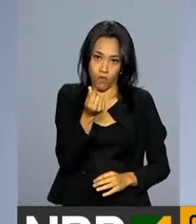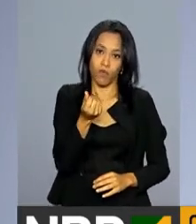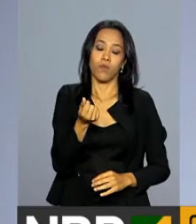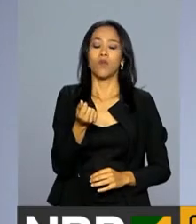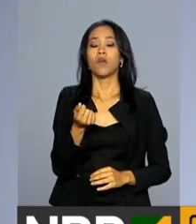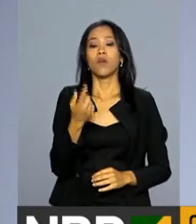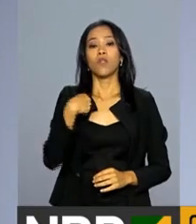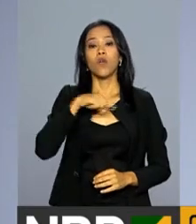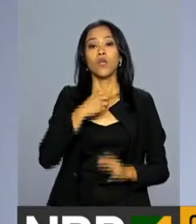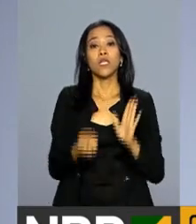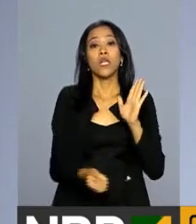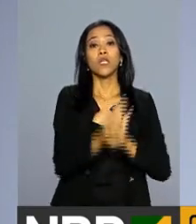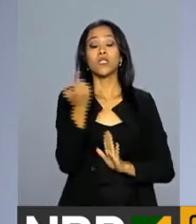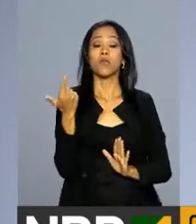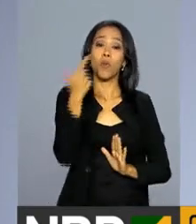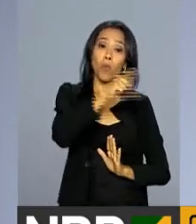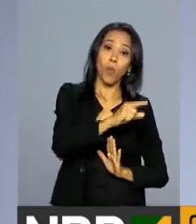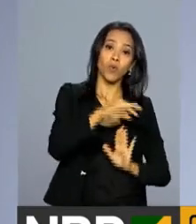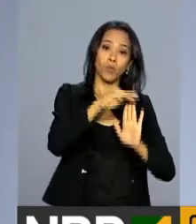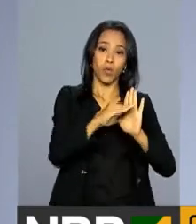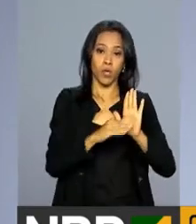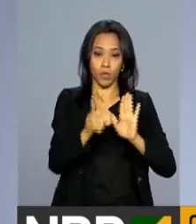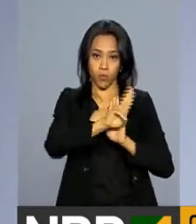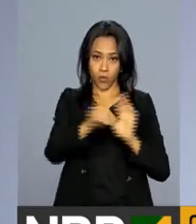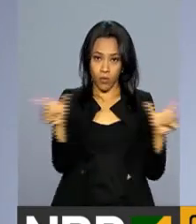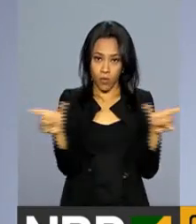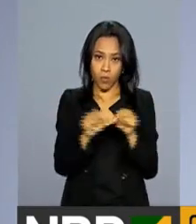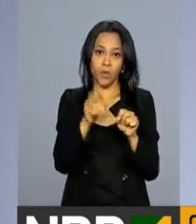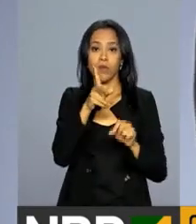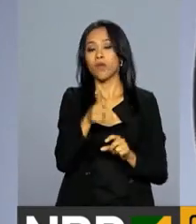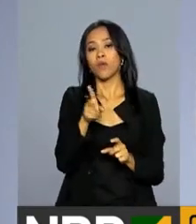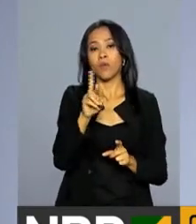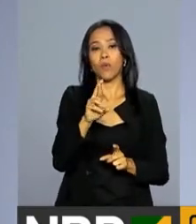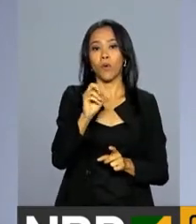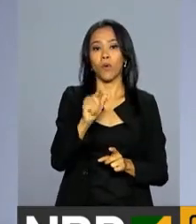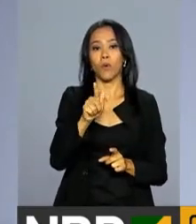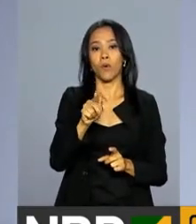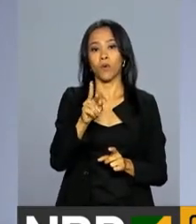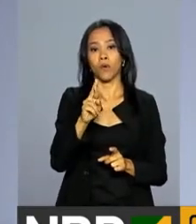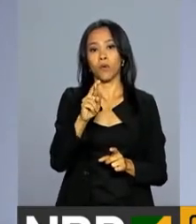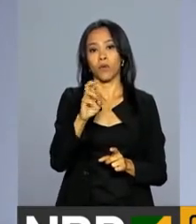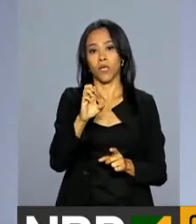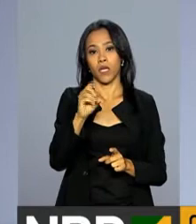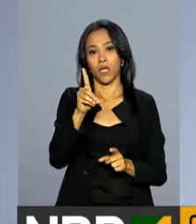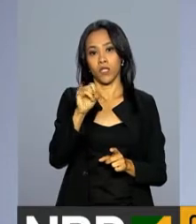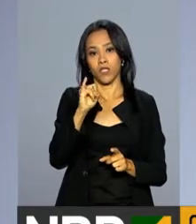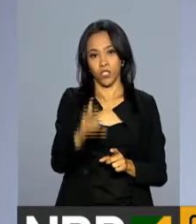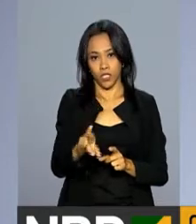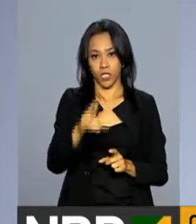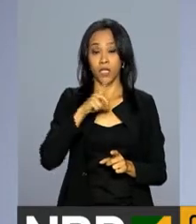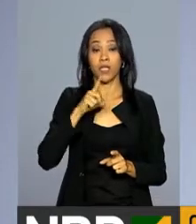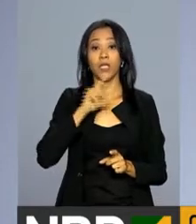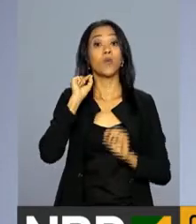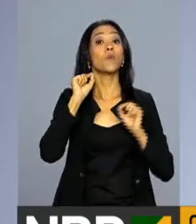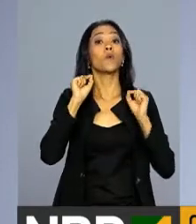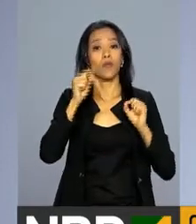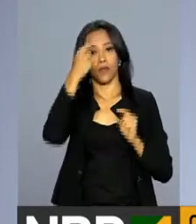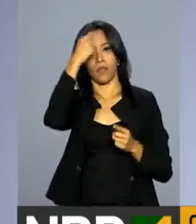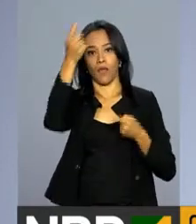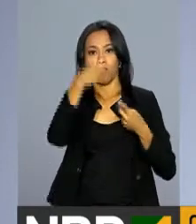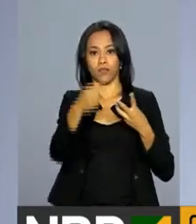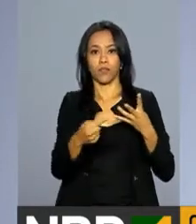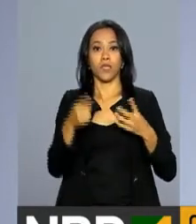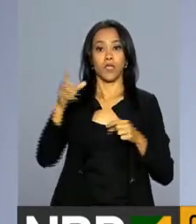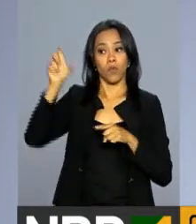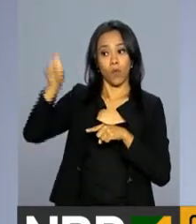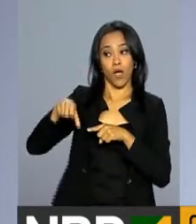programa chamado progredir e se progredir tem como base a seguinte e convicção a seguinte idéia o bolsa família